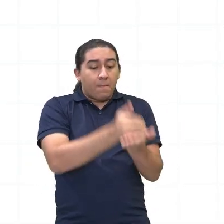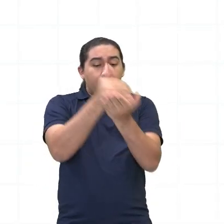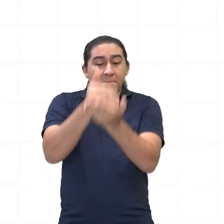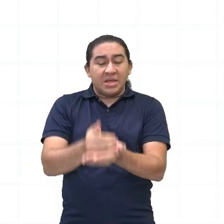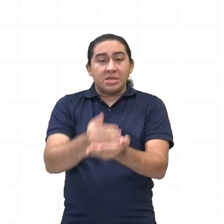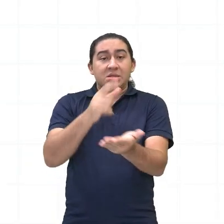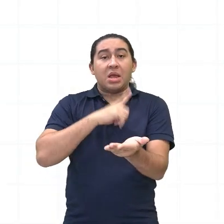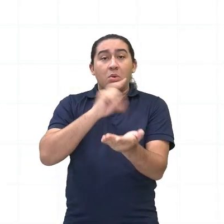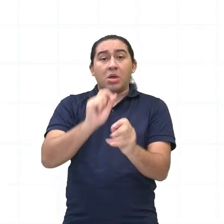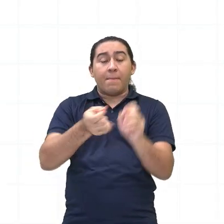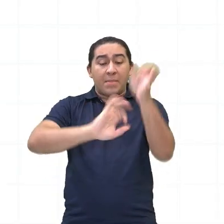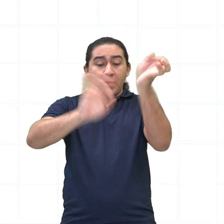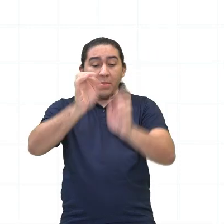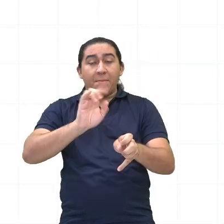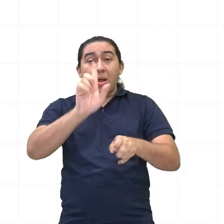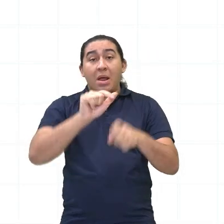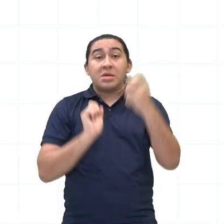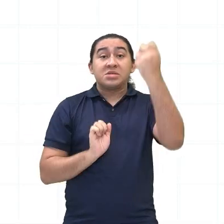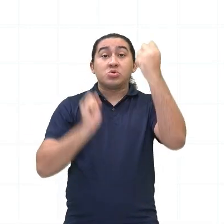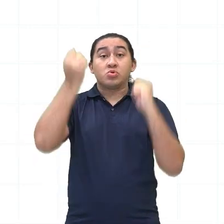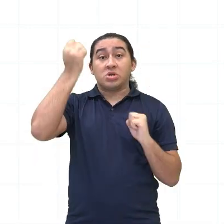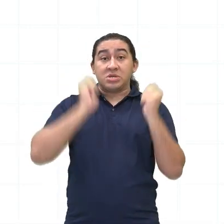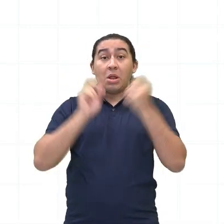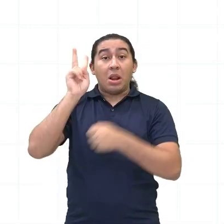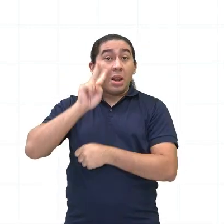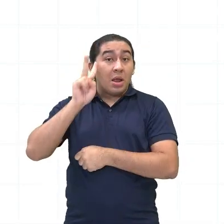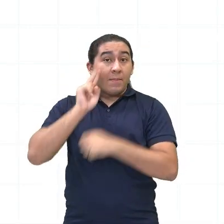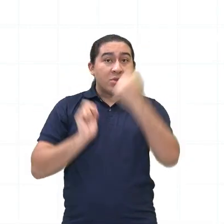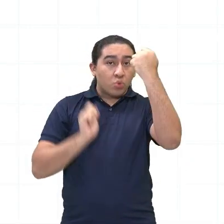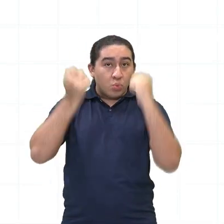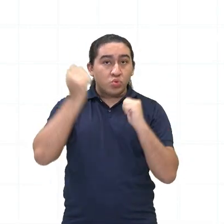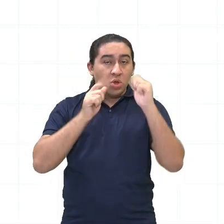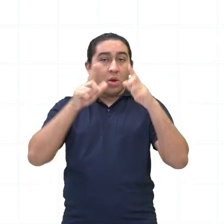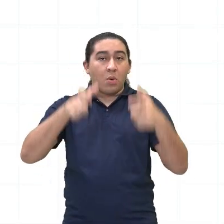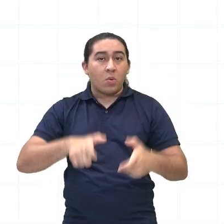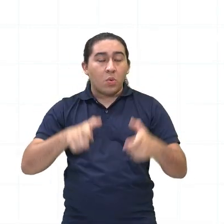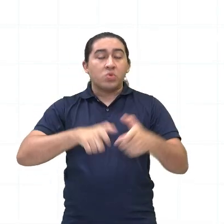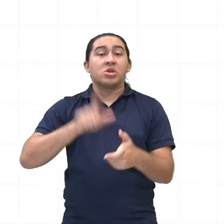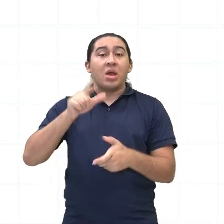de industrialização. Lembra aí da